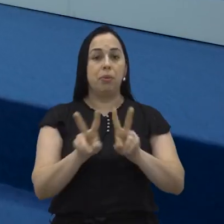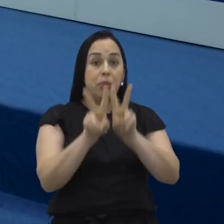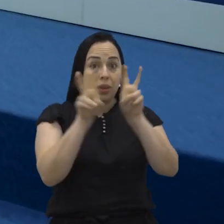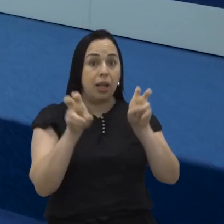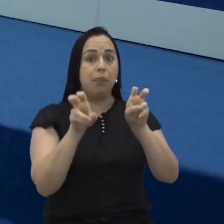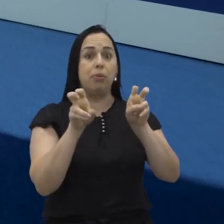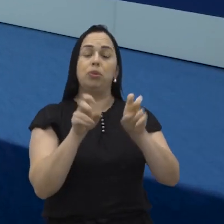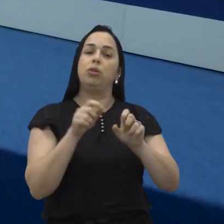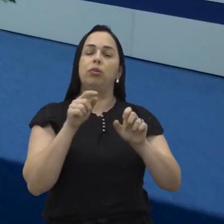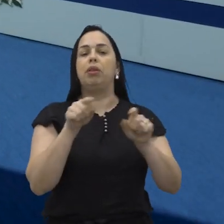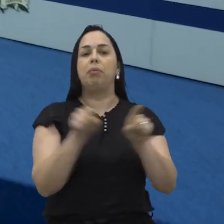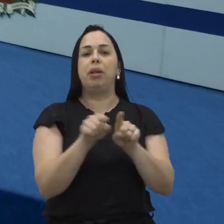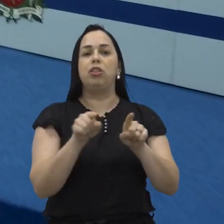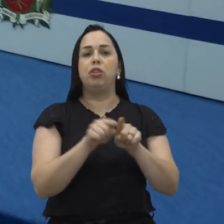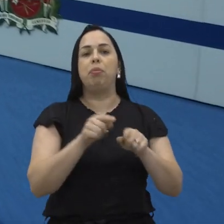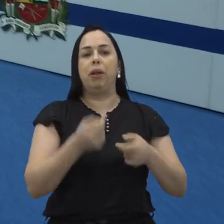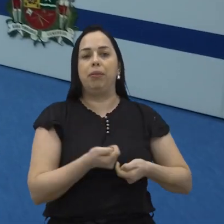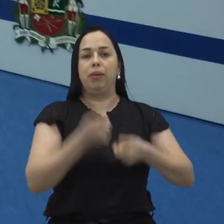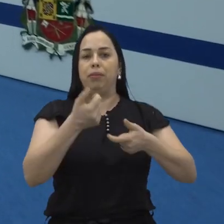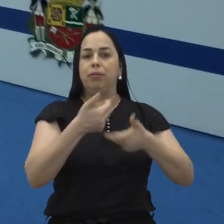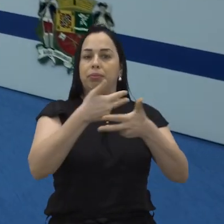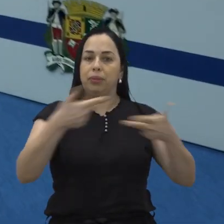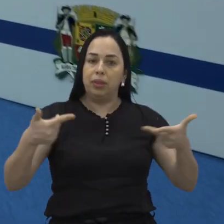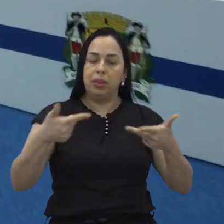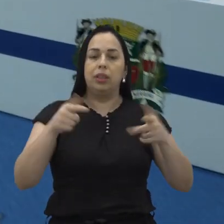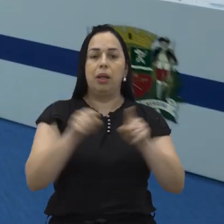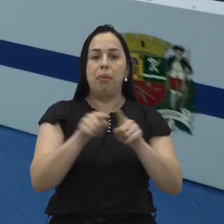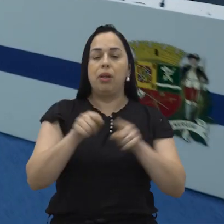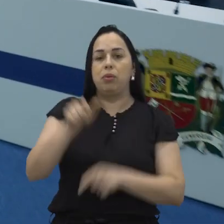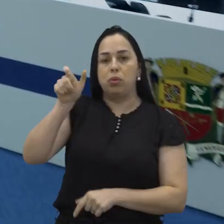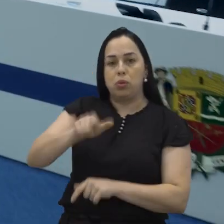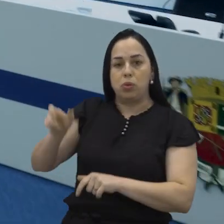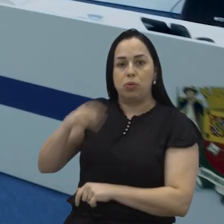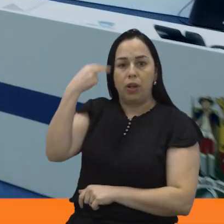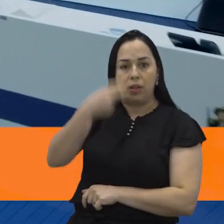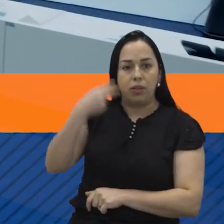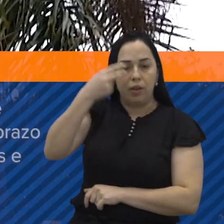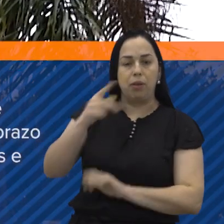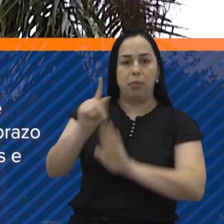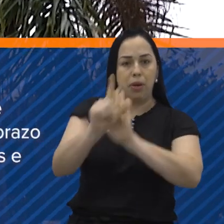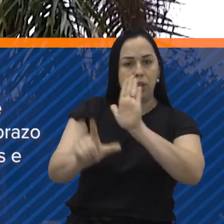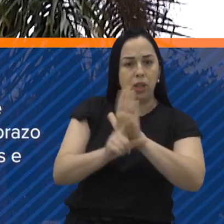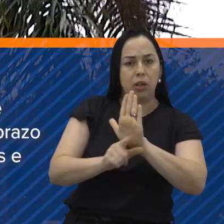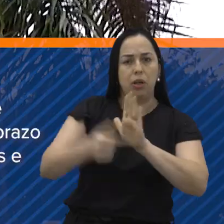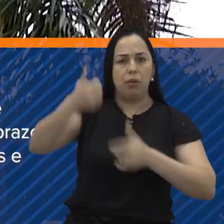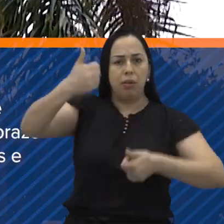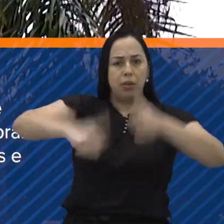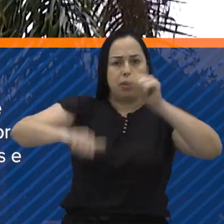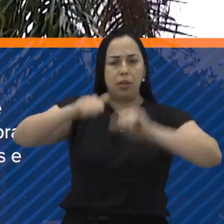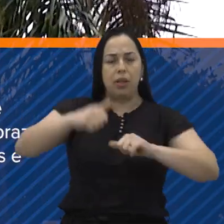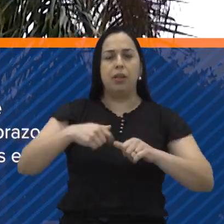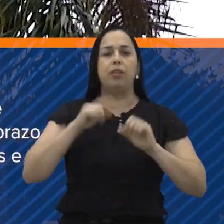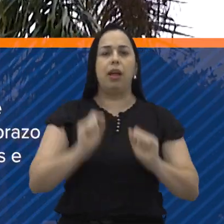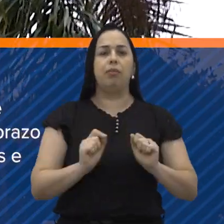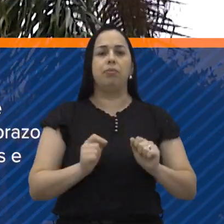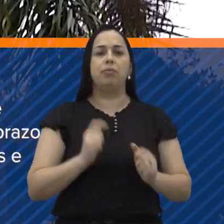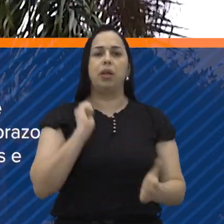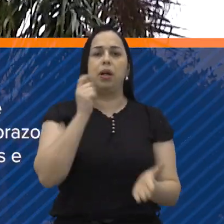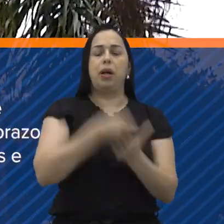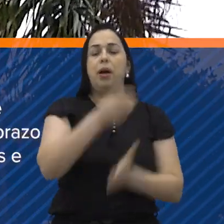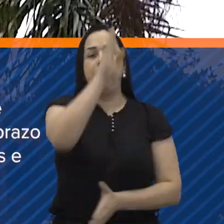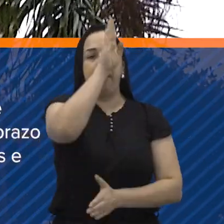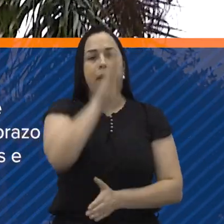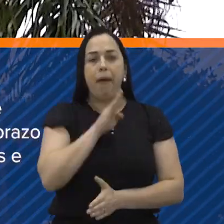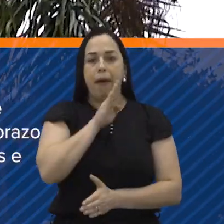públicos. Falando na garantia de benefícios, também deve ser apreciado pelos vereadores o projeto que busca conceder gratuidade